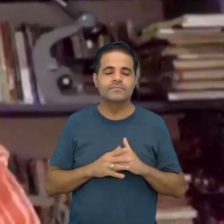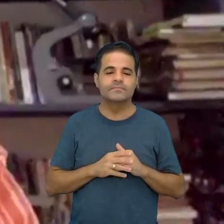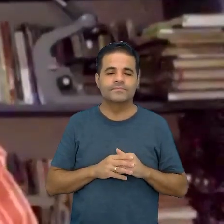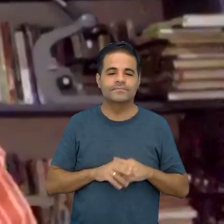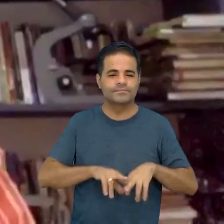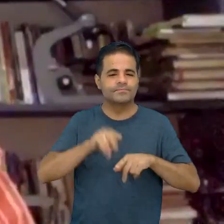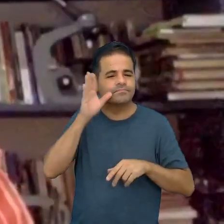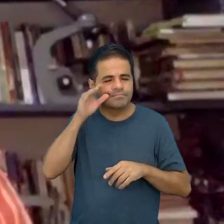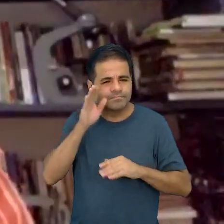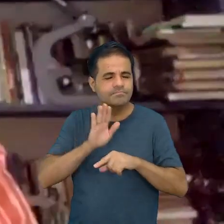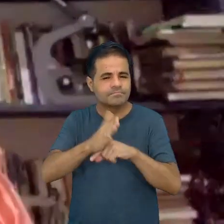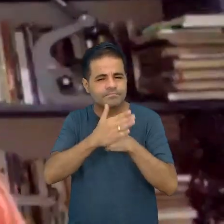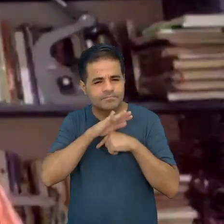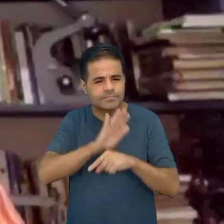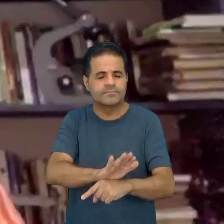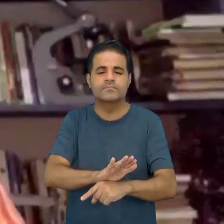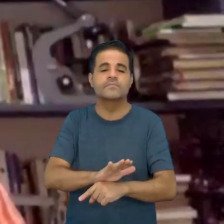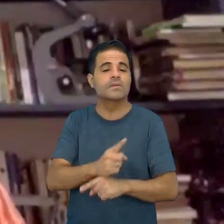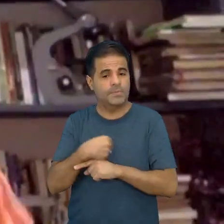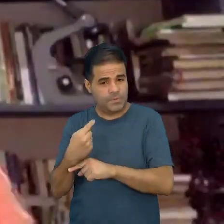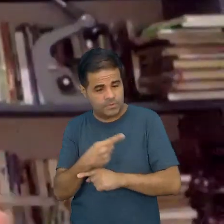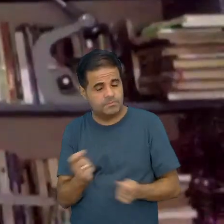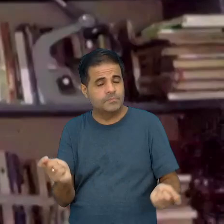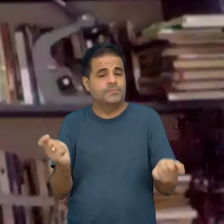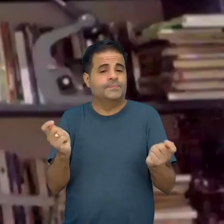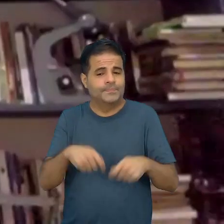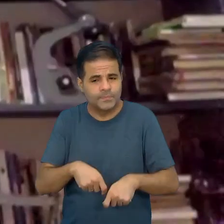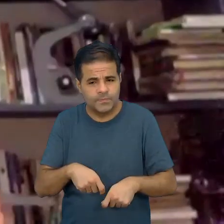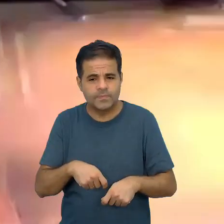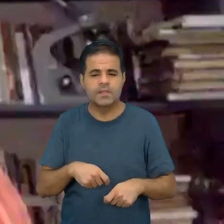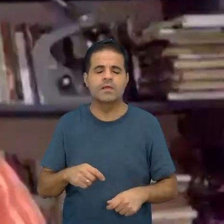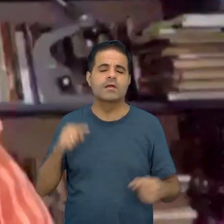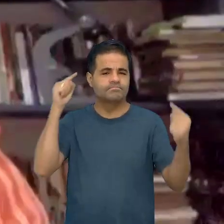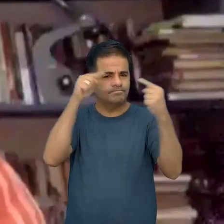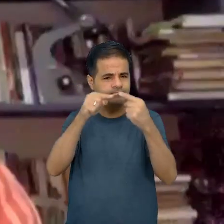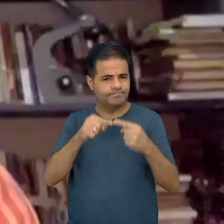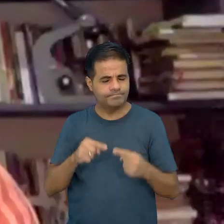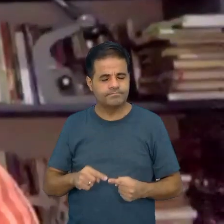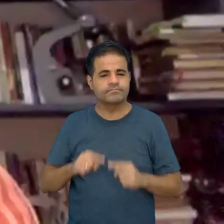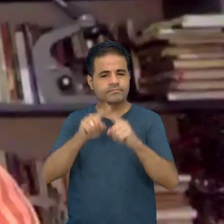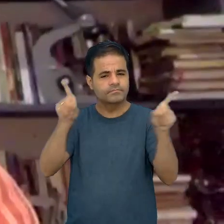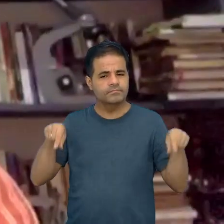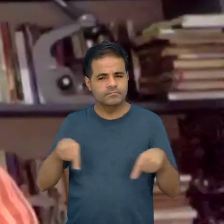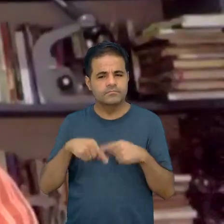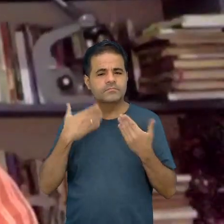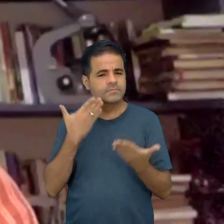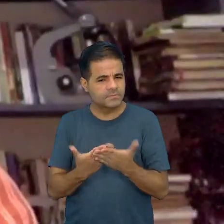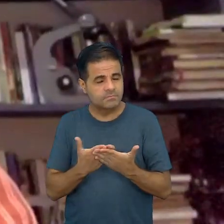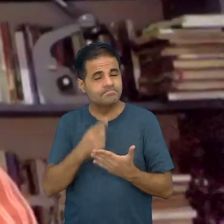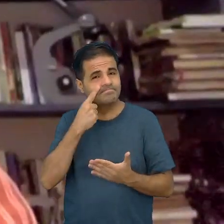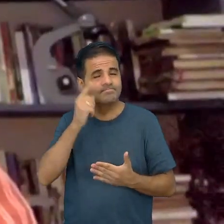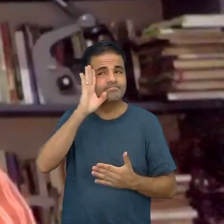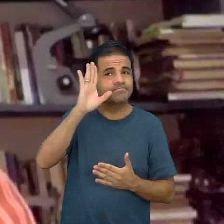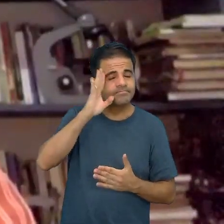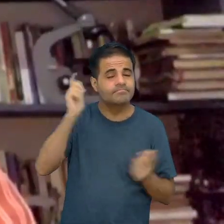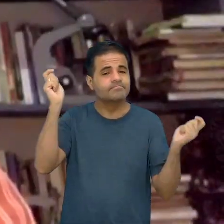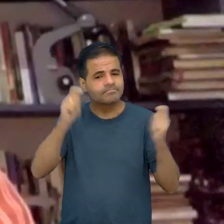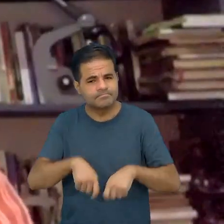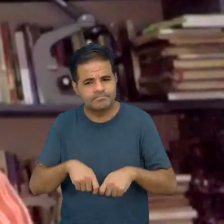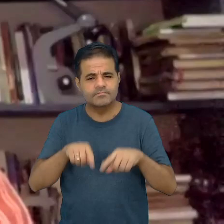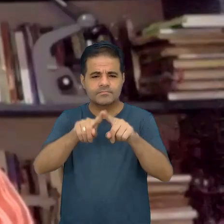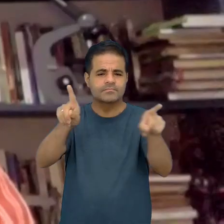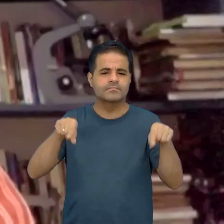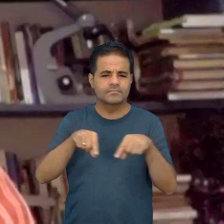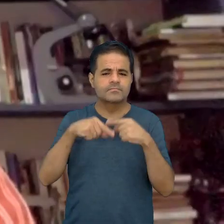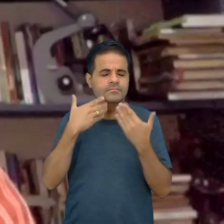de colaborações e tudo mais para a gente aplicar isso na sala de aula, pensar possibilidades na sala de aula e tudo